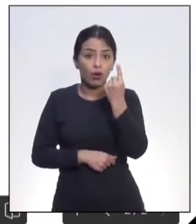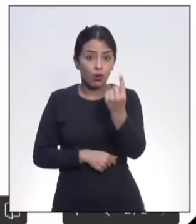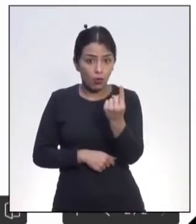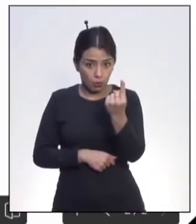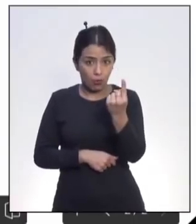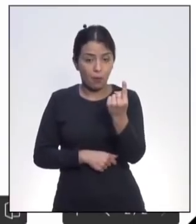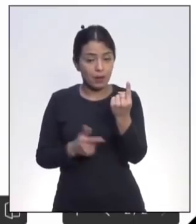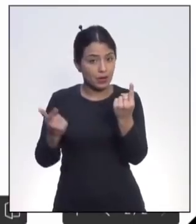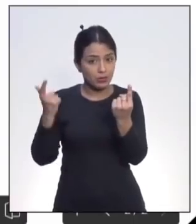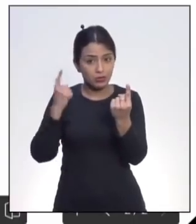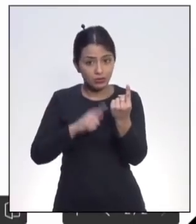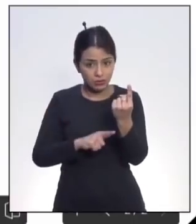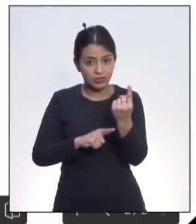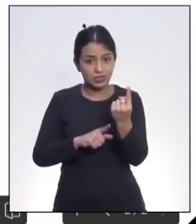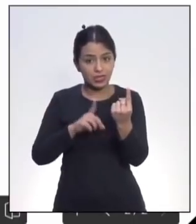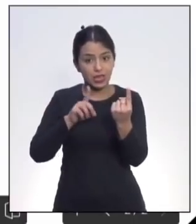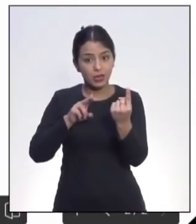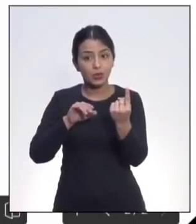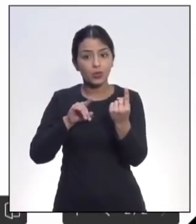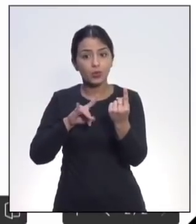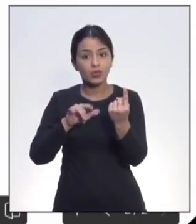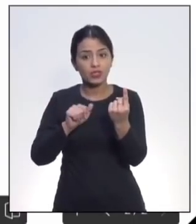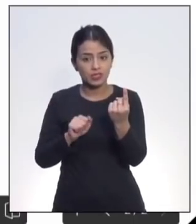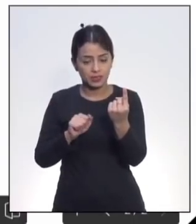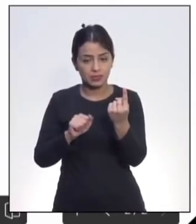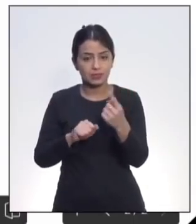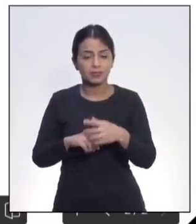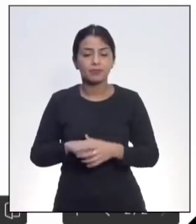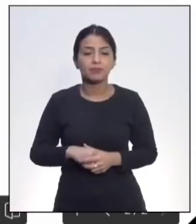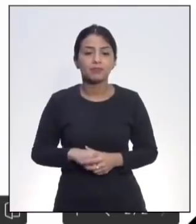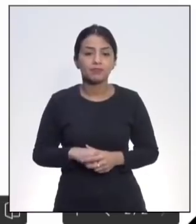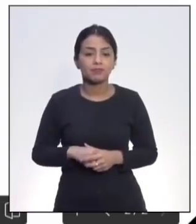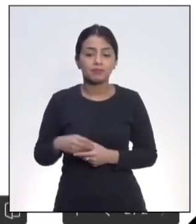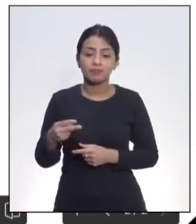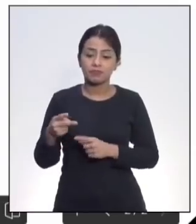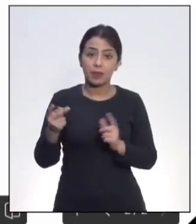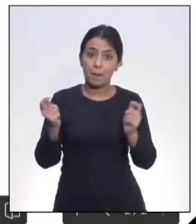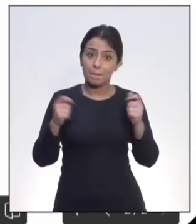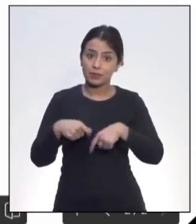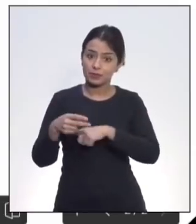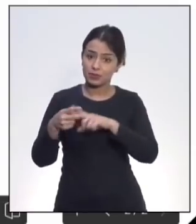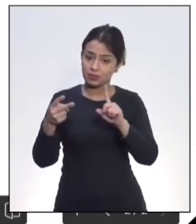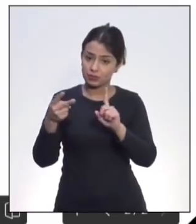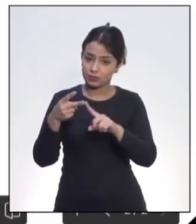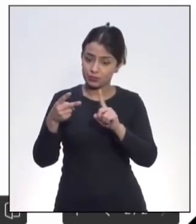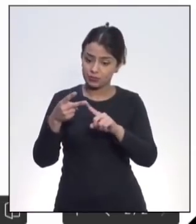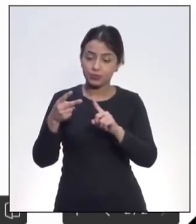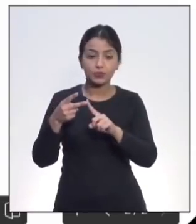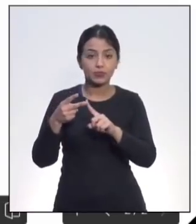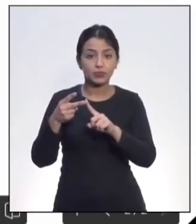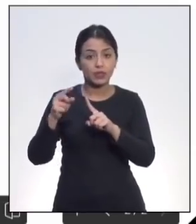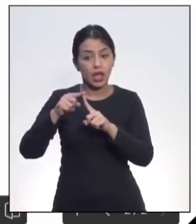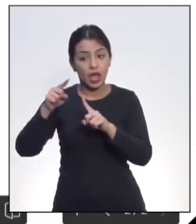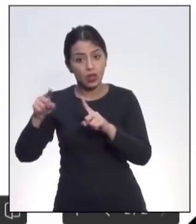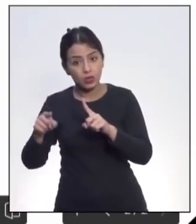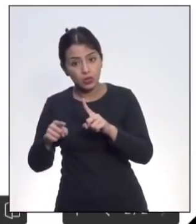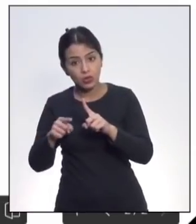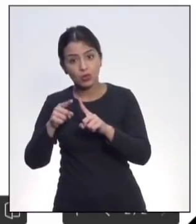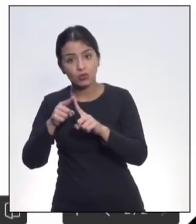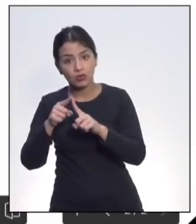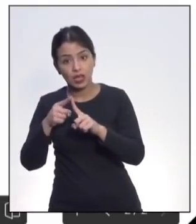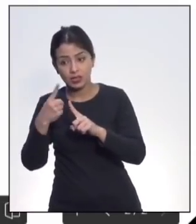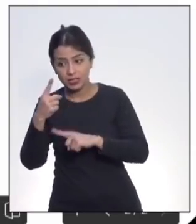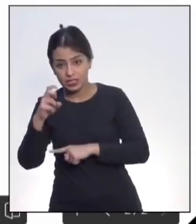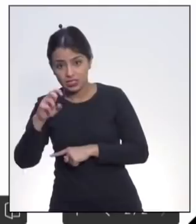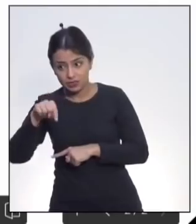Verdade? Certinho, perfeito. E a outra possibilidade é que nós arredondemos o 15,9 para